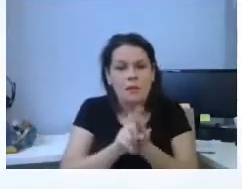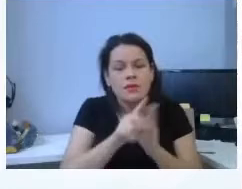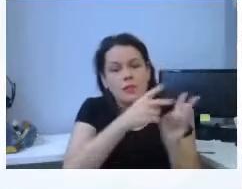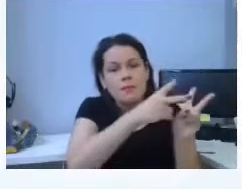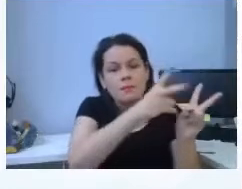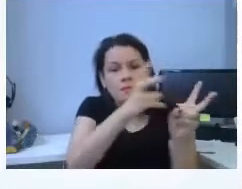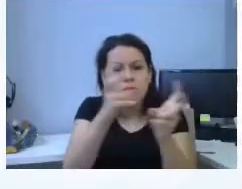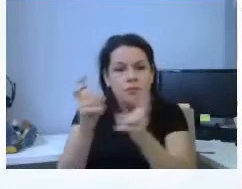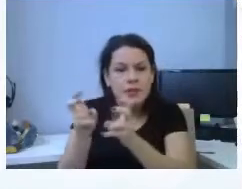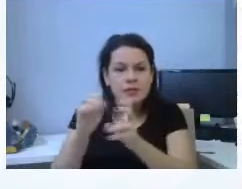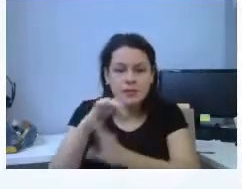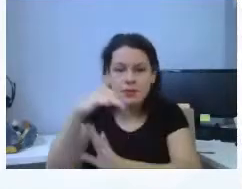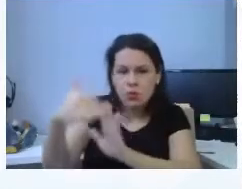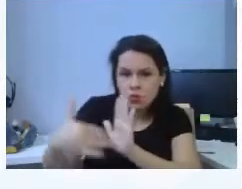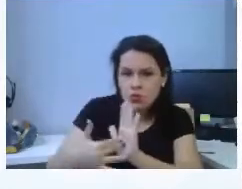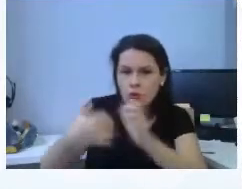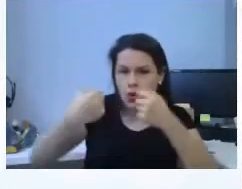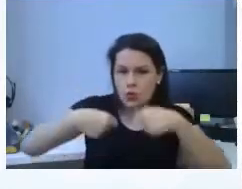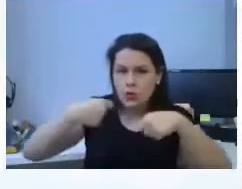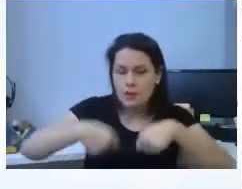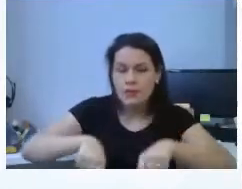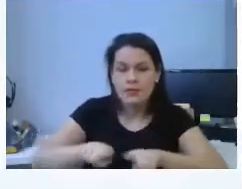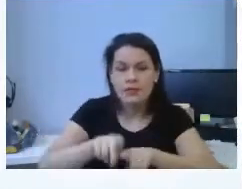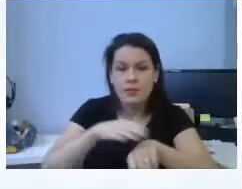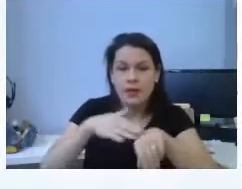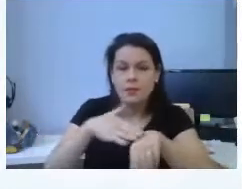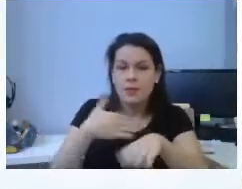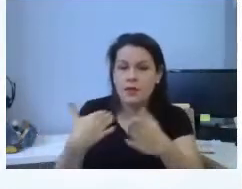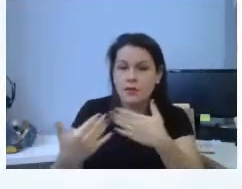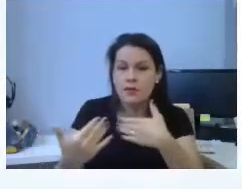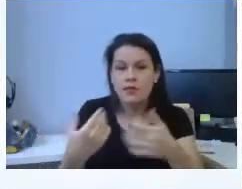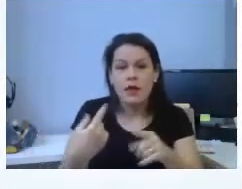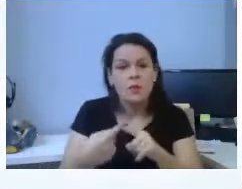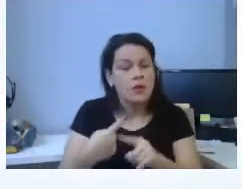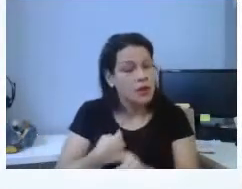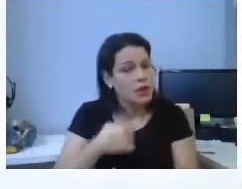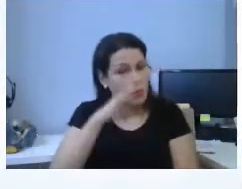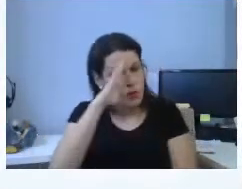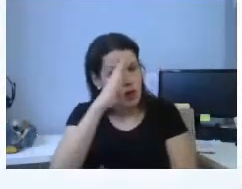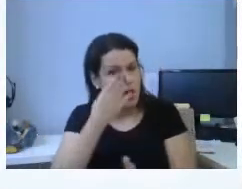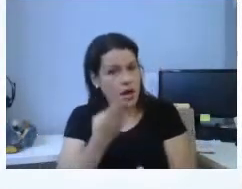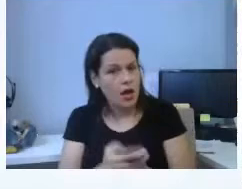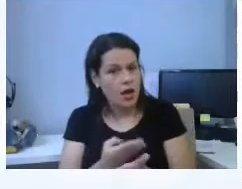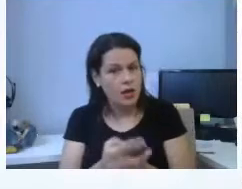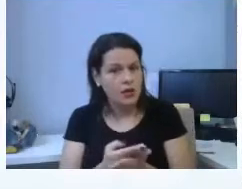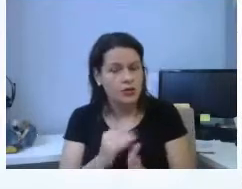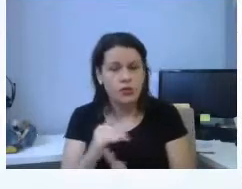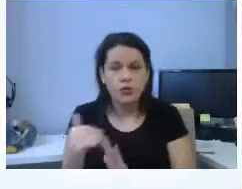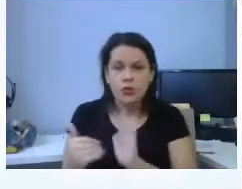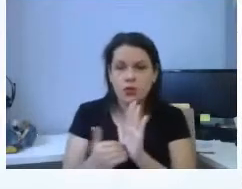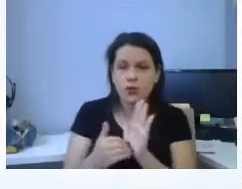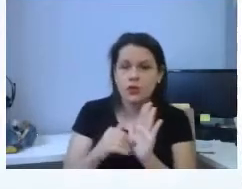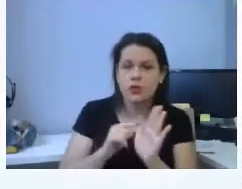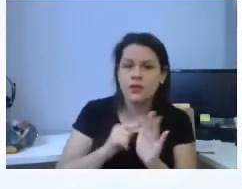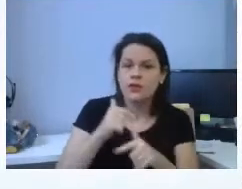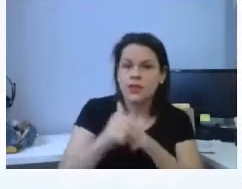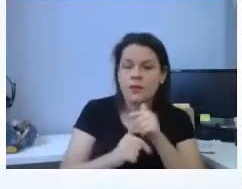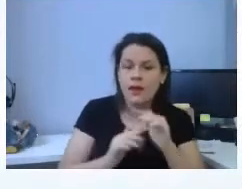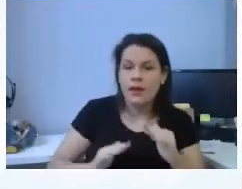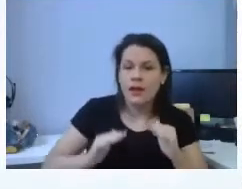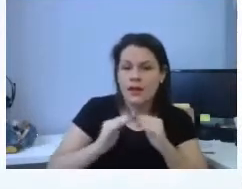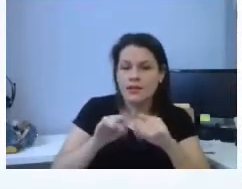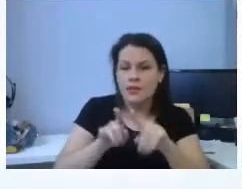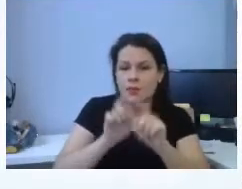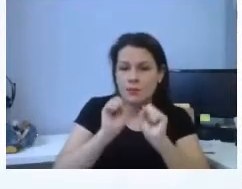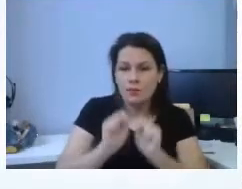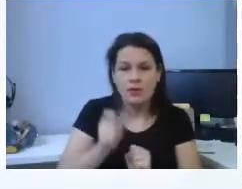assim de que a gente tem que estabelecer, porque eu acho que essa questão de teletrabalho pode ser